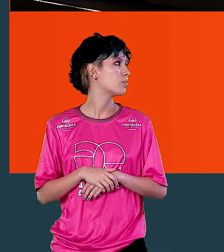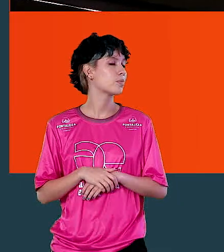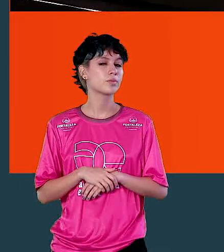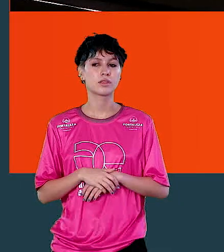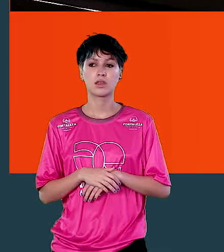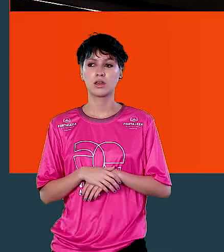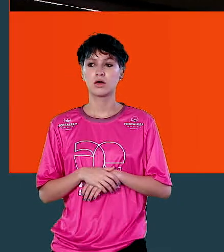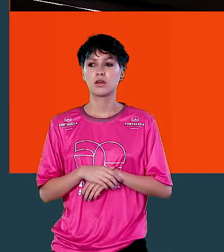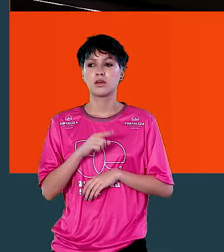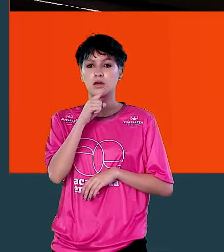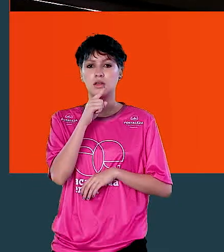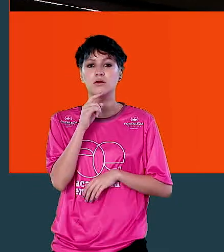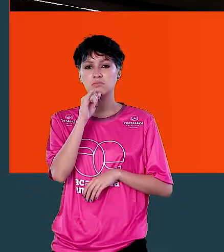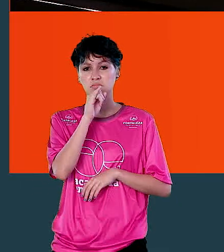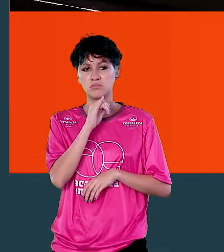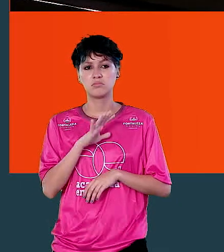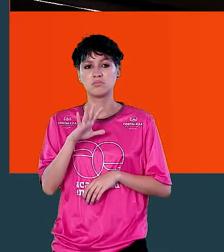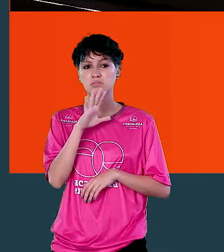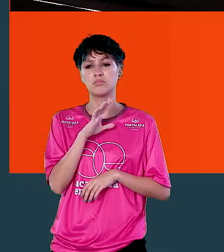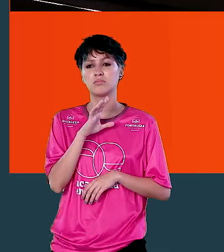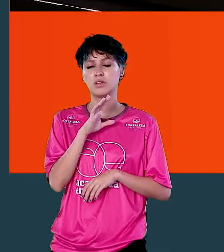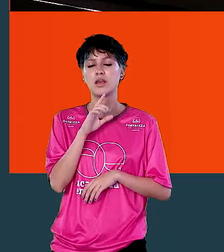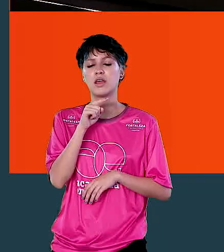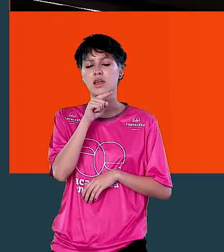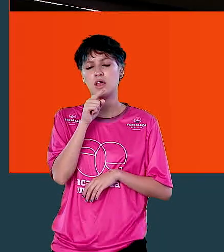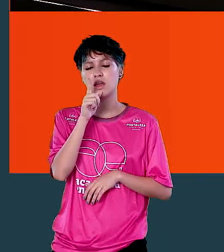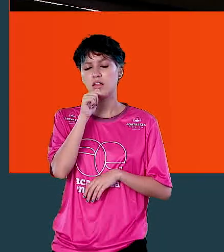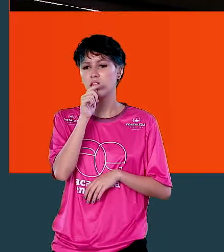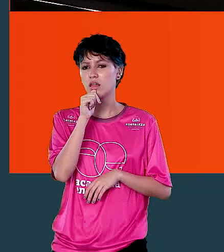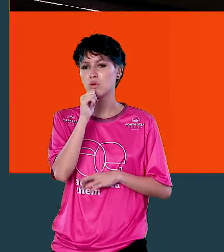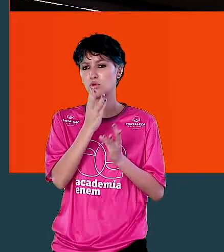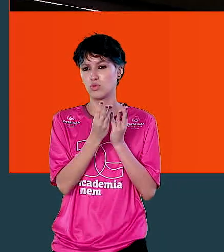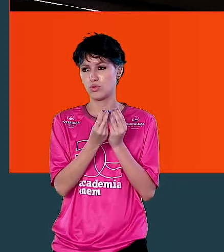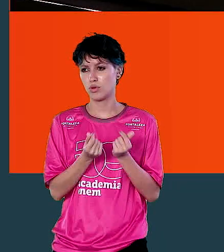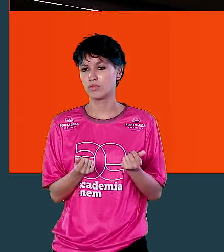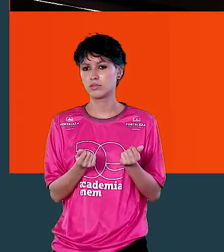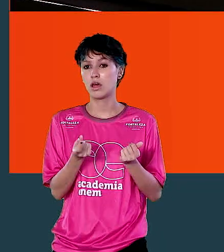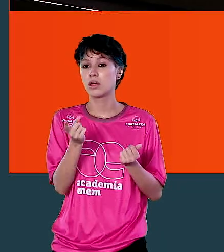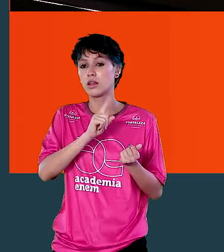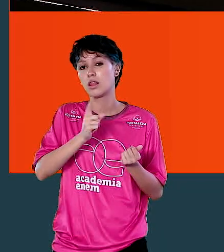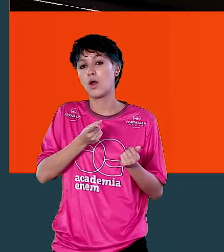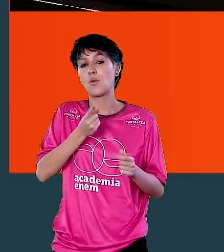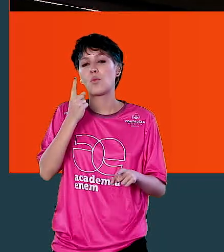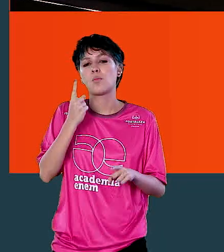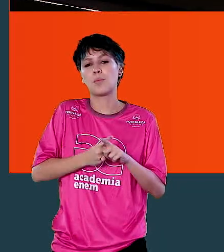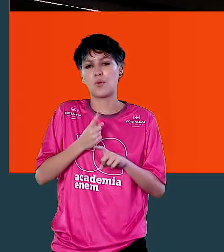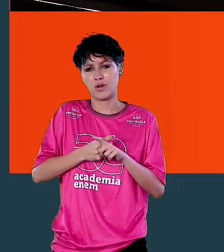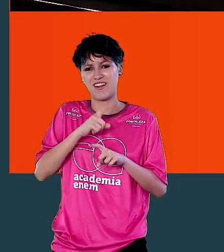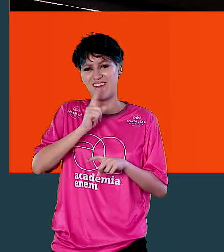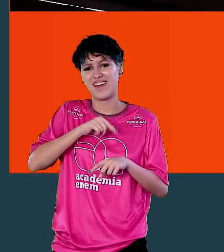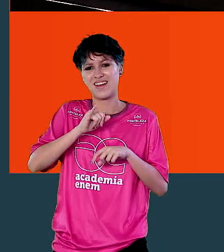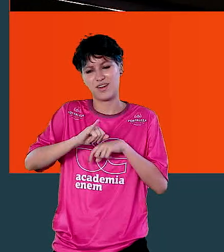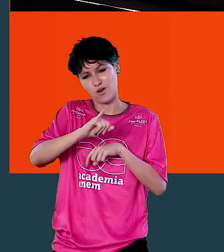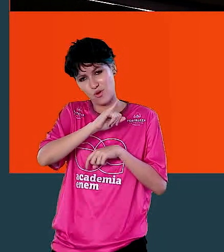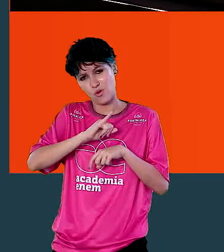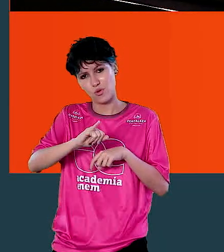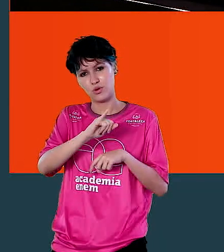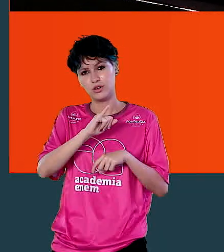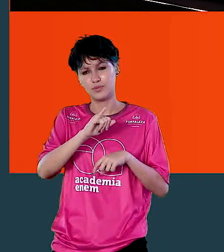água? Não. Por que não? Porque ele é um óleo, ele é um hidrocarboneto, ele